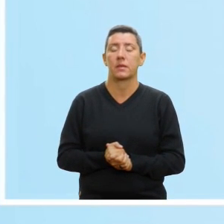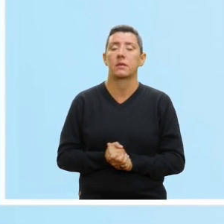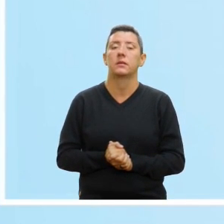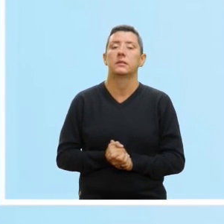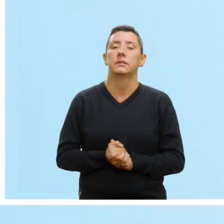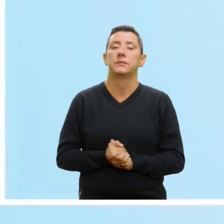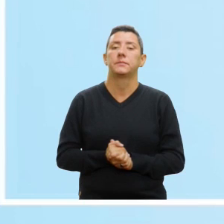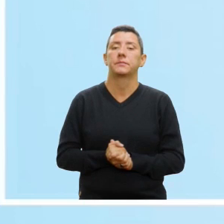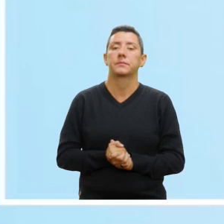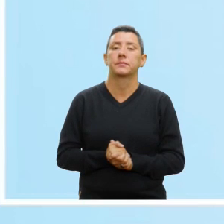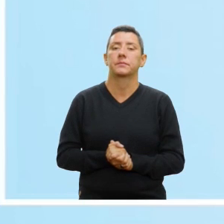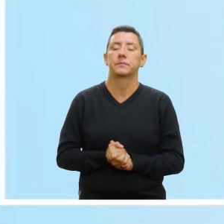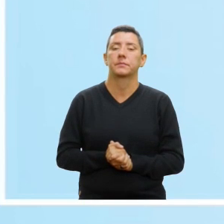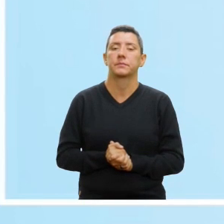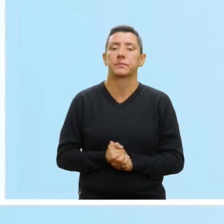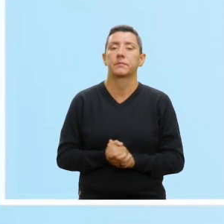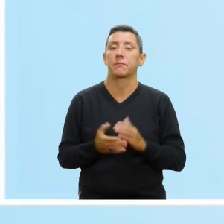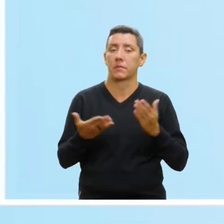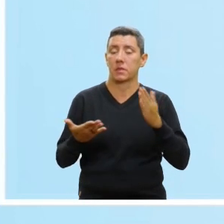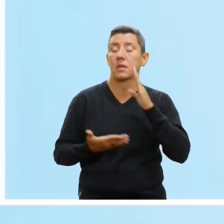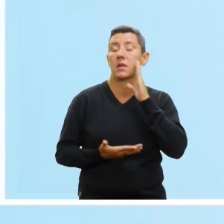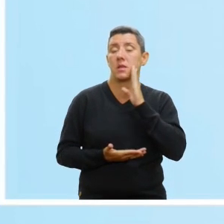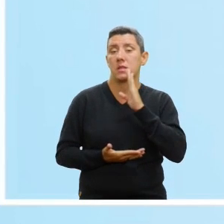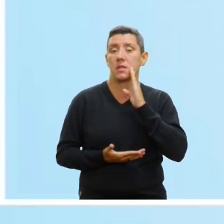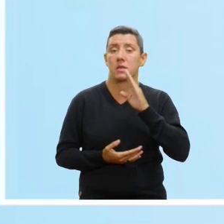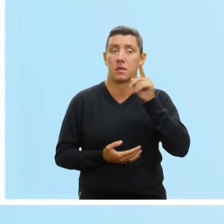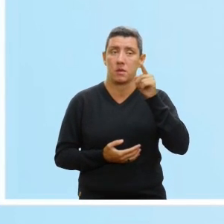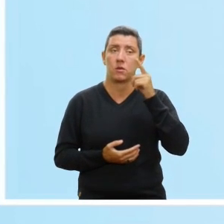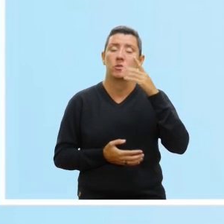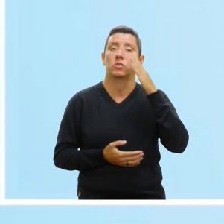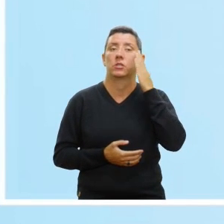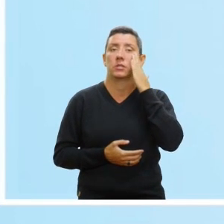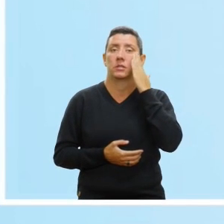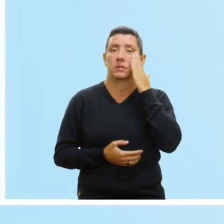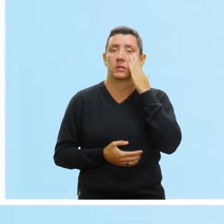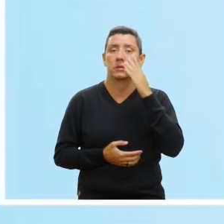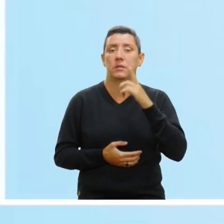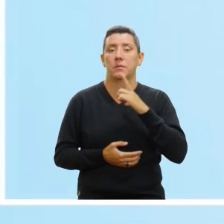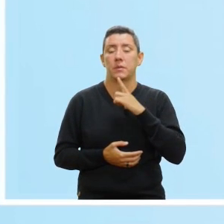Então, para transmissão DWDM a gente utiliza